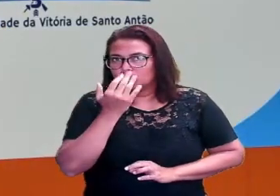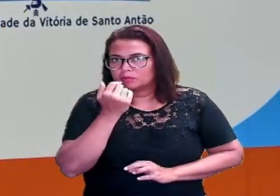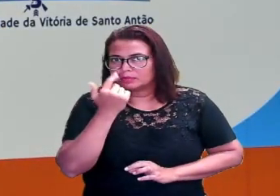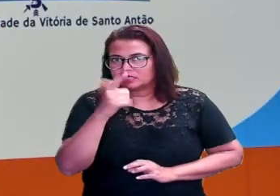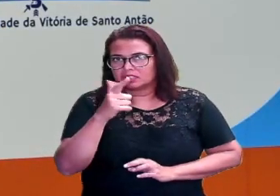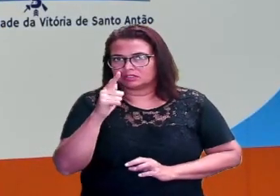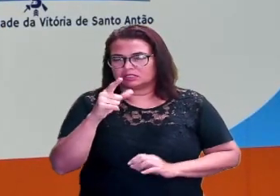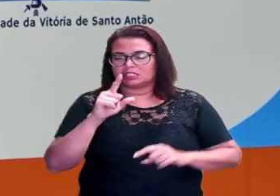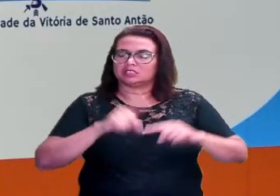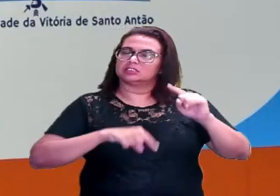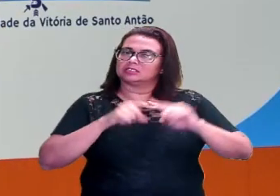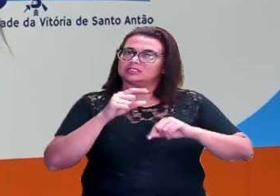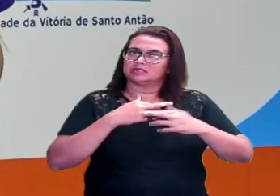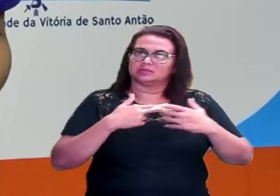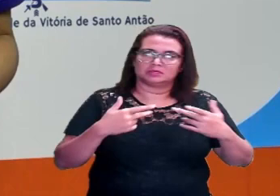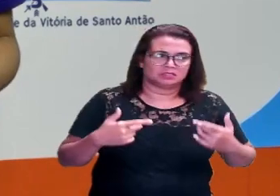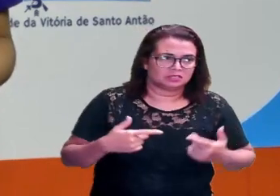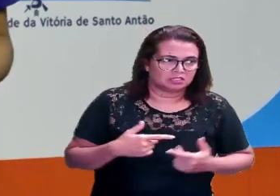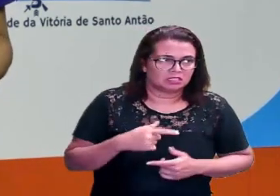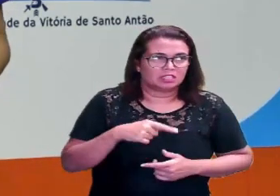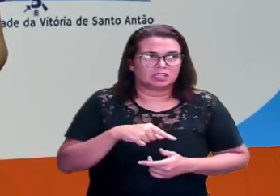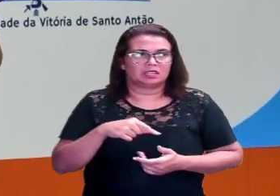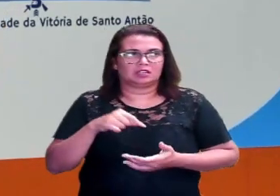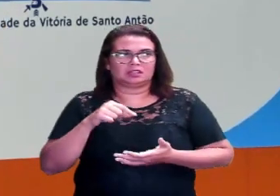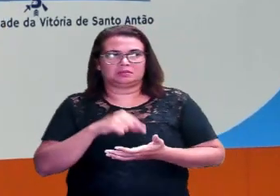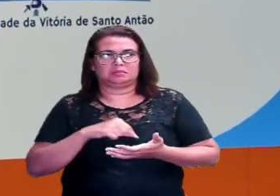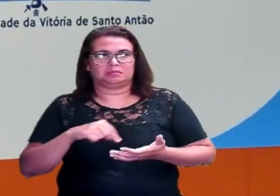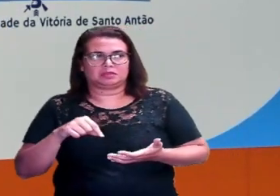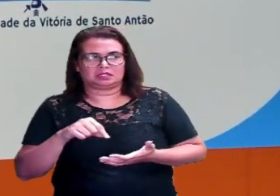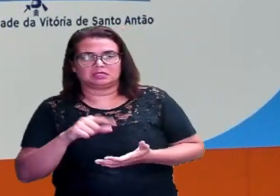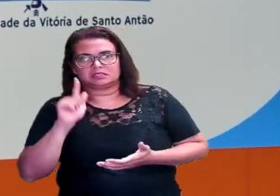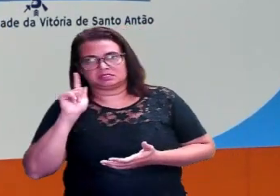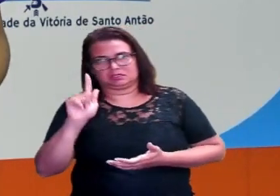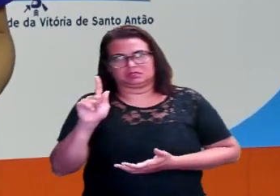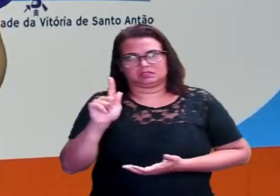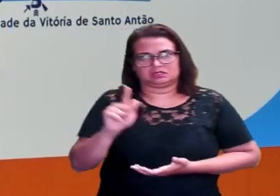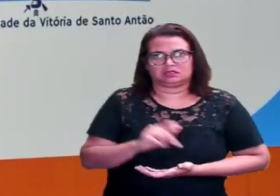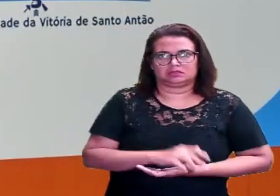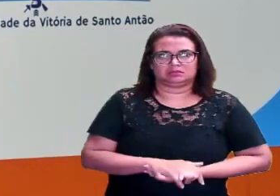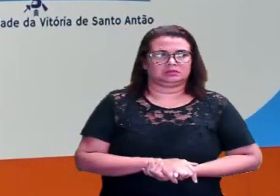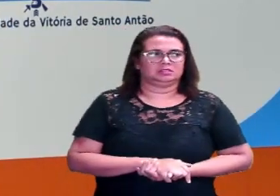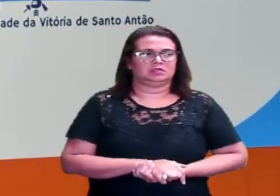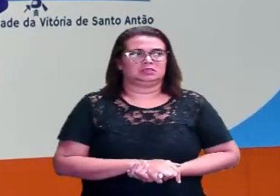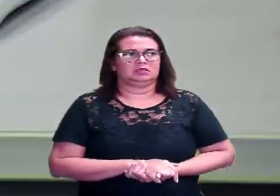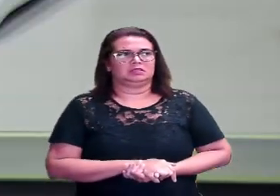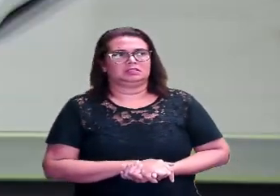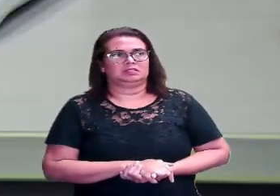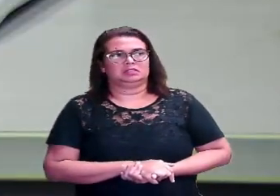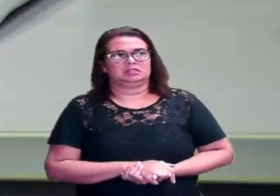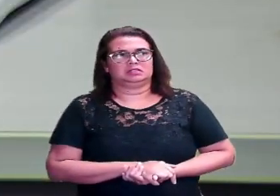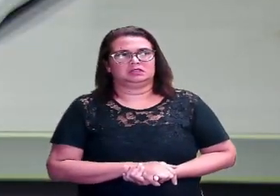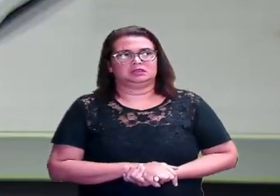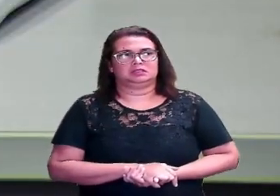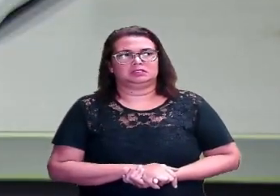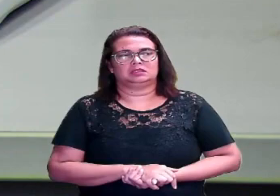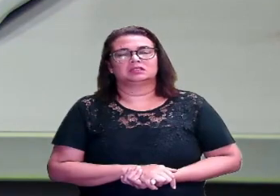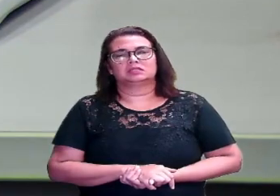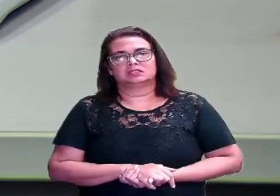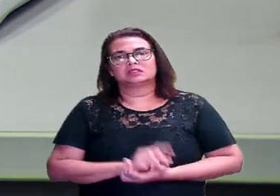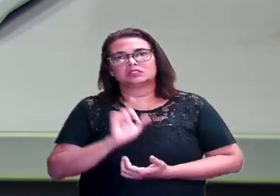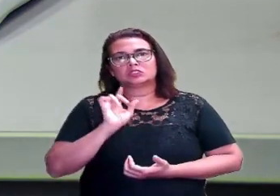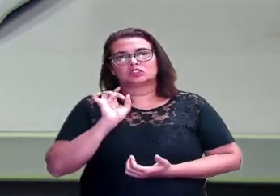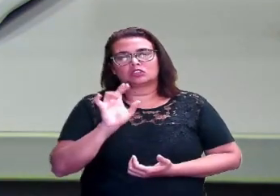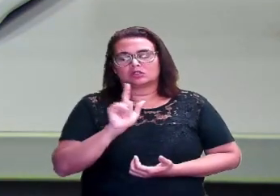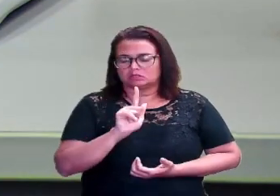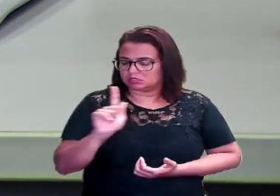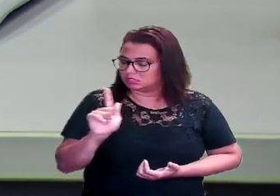outros objetos, mas aqui a balança, ela pesa em gramas. Então, eu estou aqui uma questão de vendo quantidade de